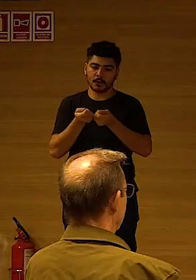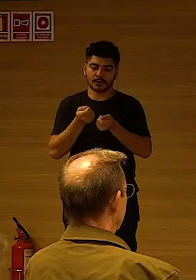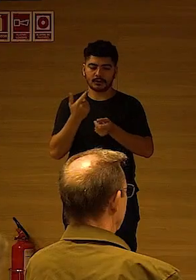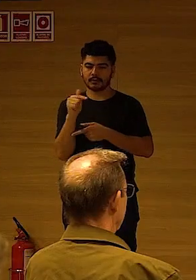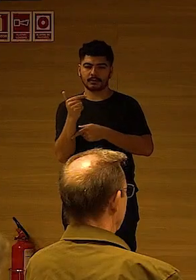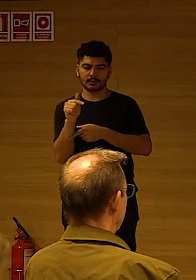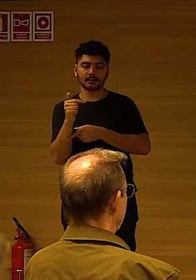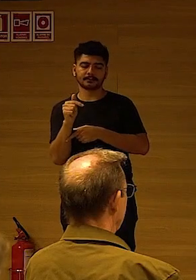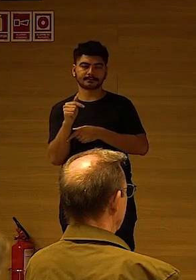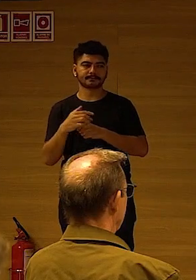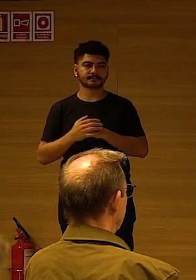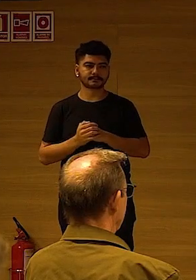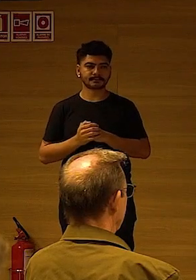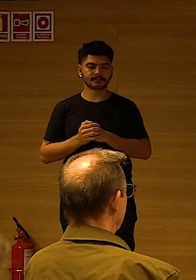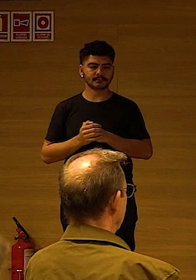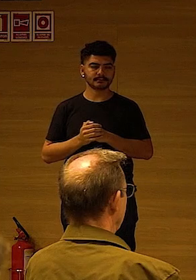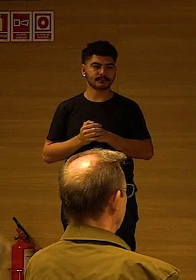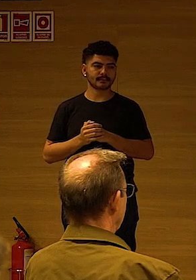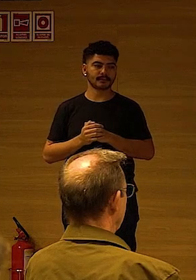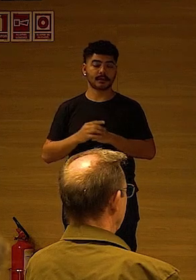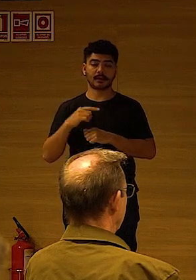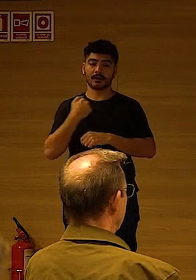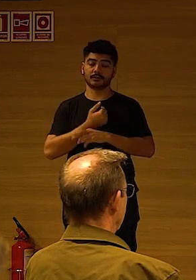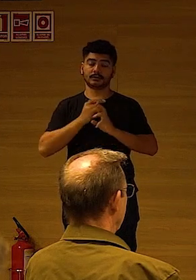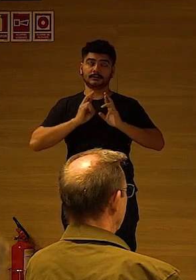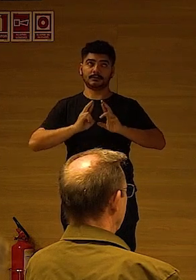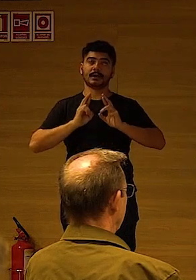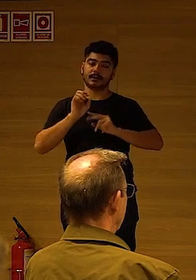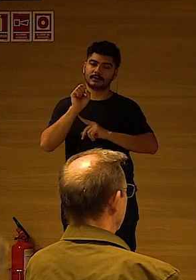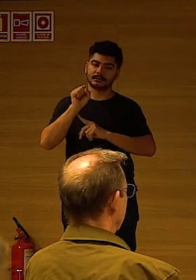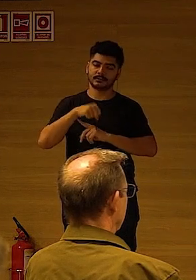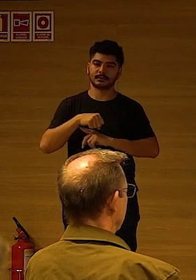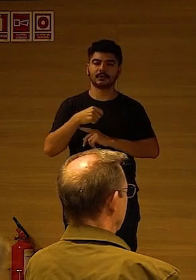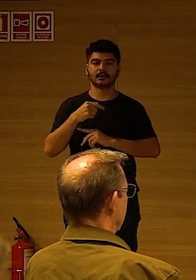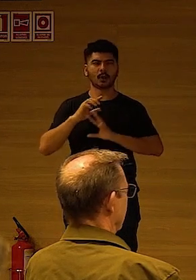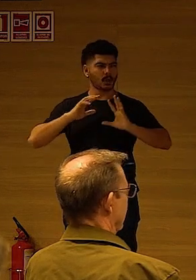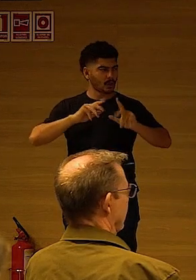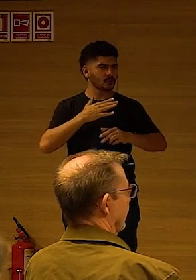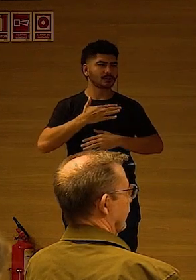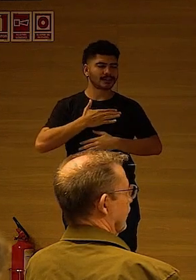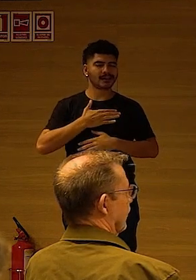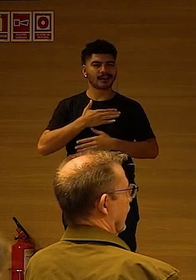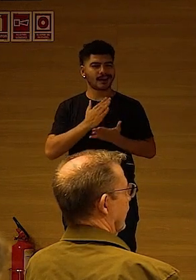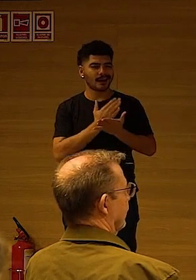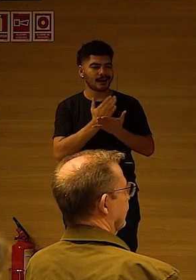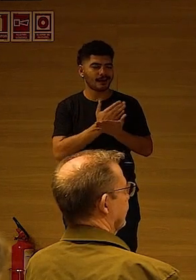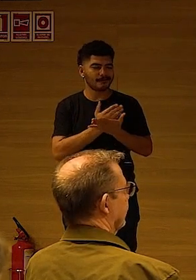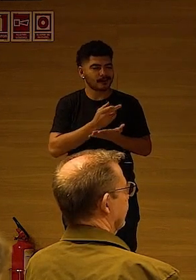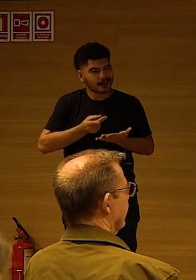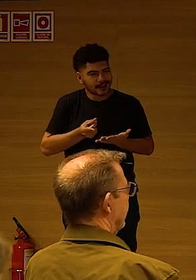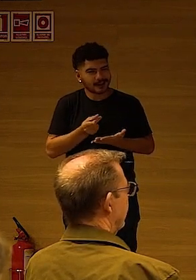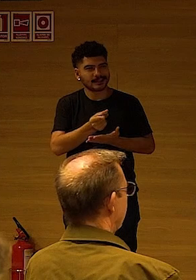A gente espera que sim, acho que todo mundo gostaria, né, que os seus livros ficassem eternamente. Nem sei se a sociedade, né, se a